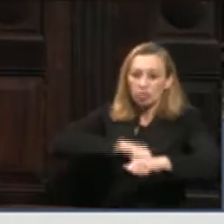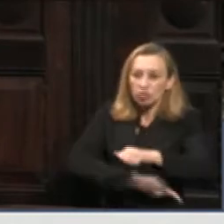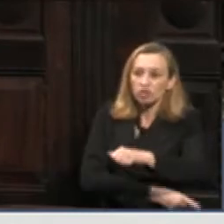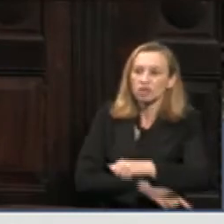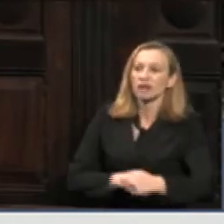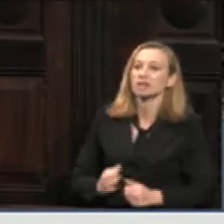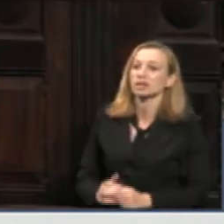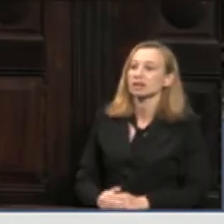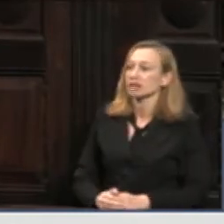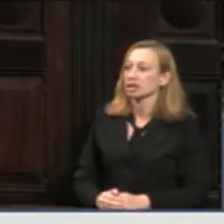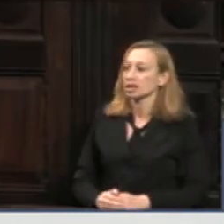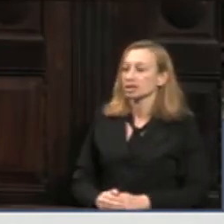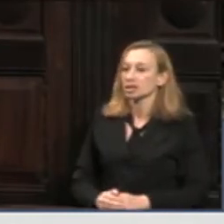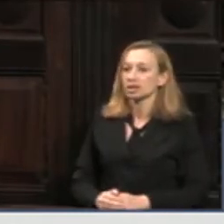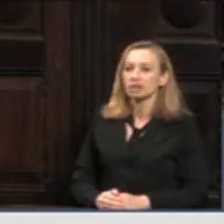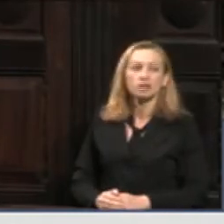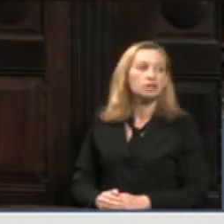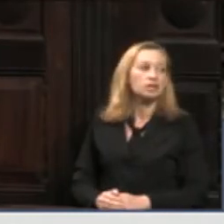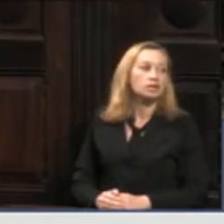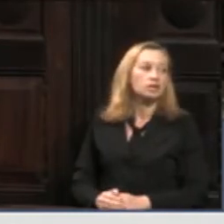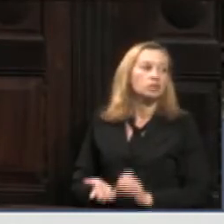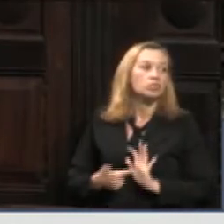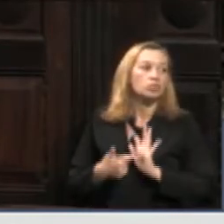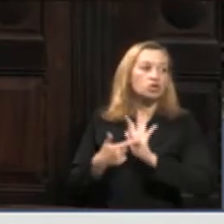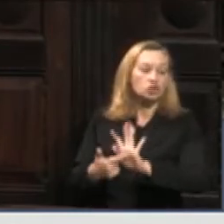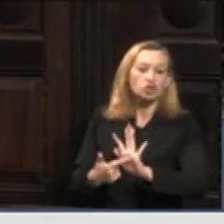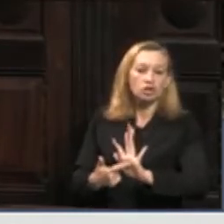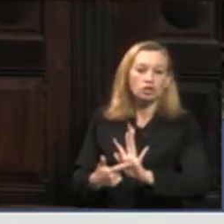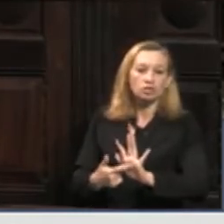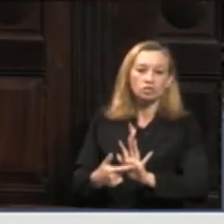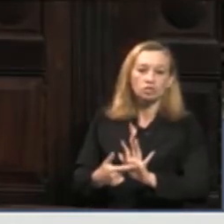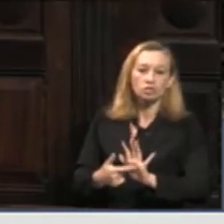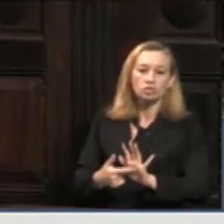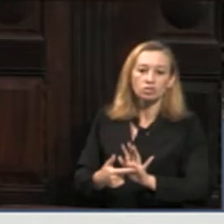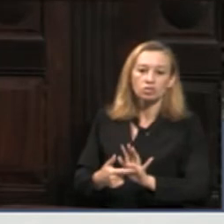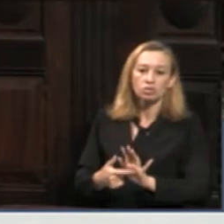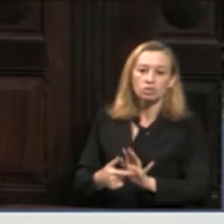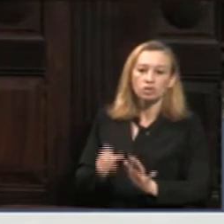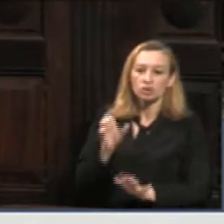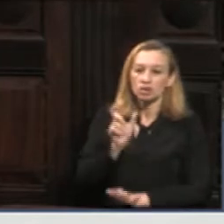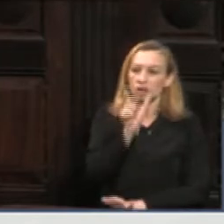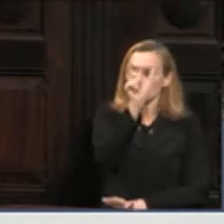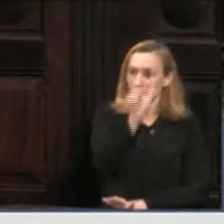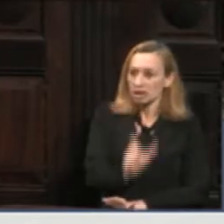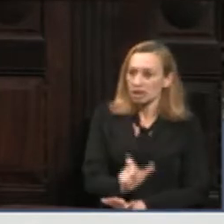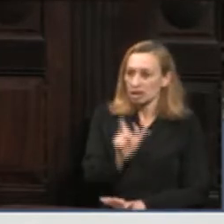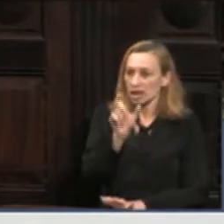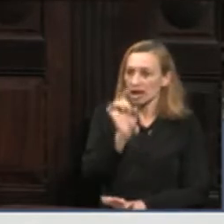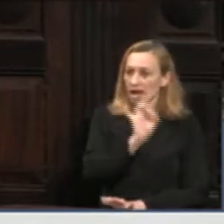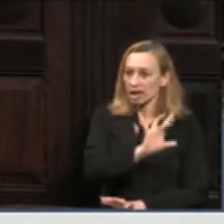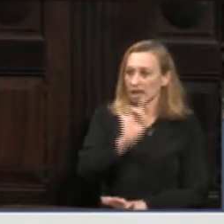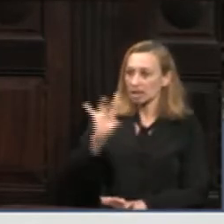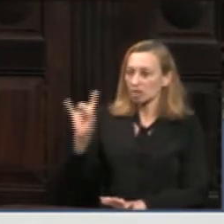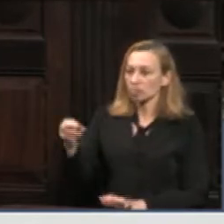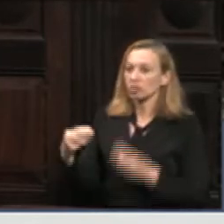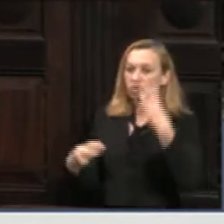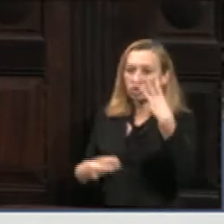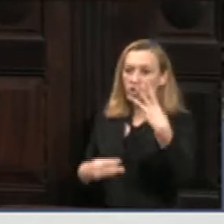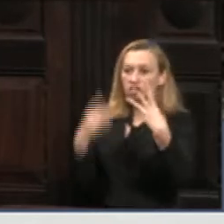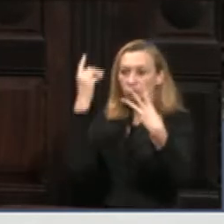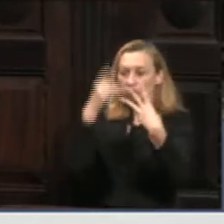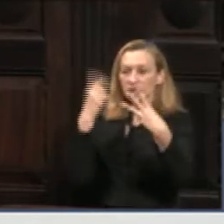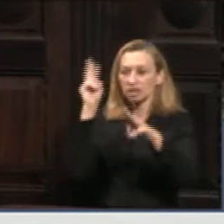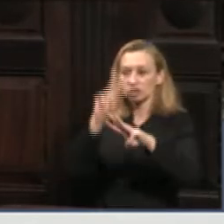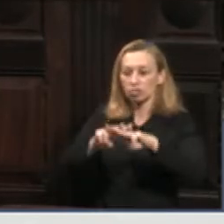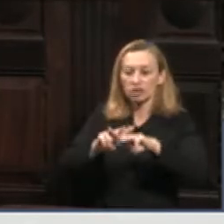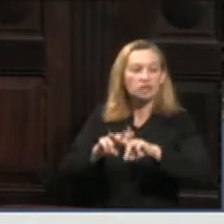profundidade a posição assumida nesta Casa em relação à prisão dos 3 deputados. Eu quero ver